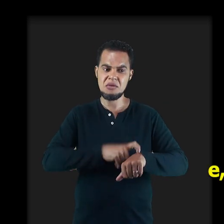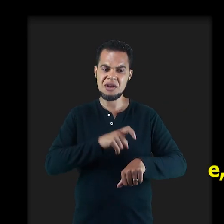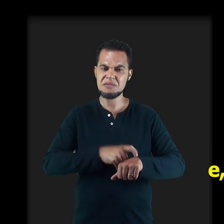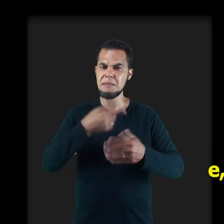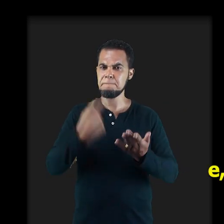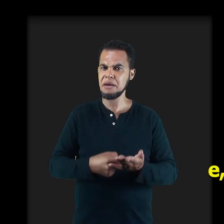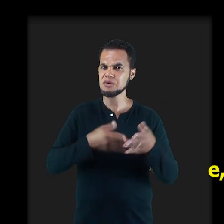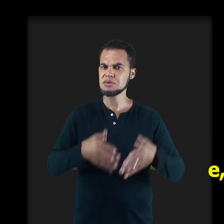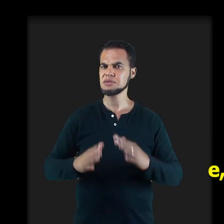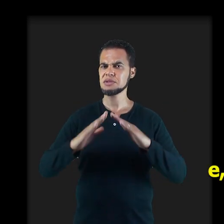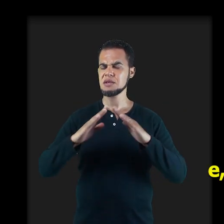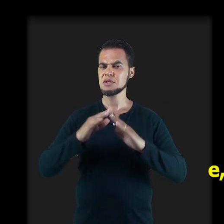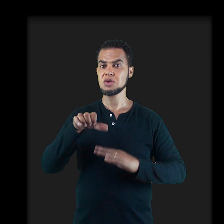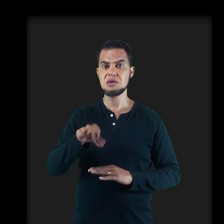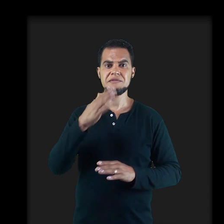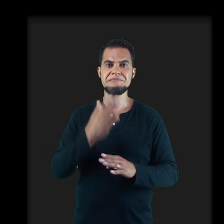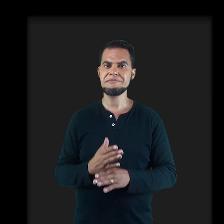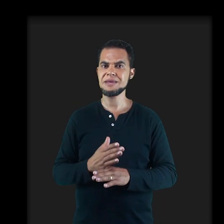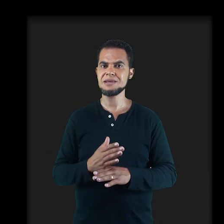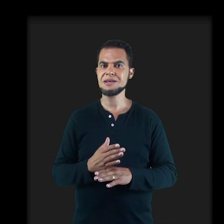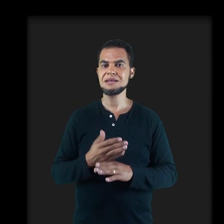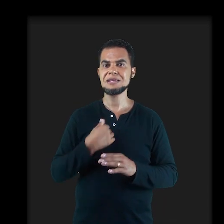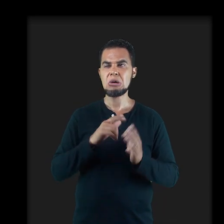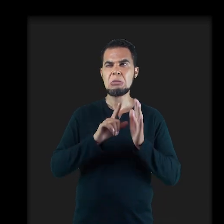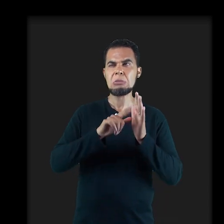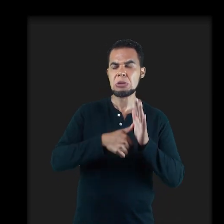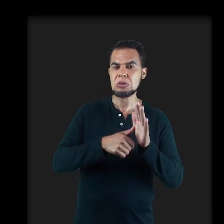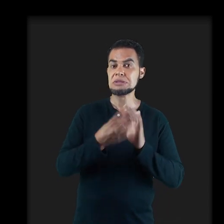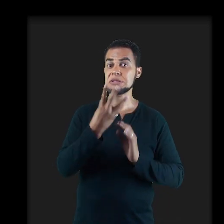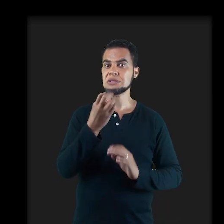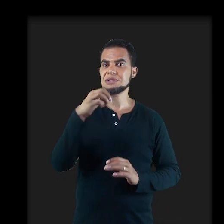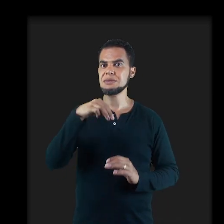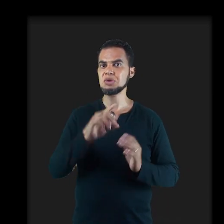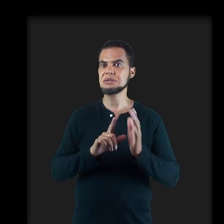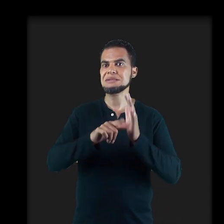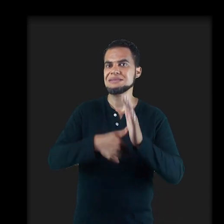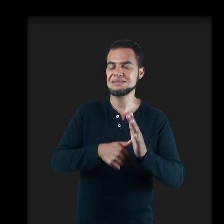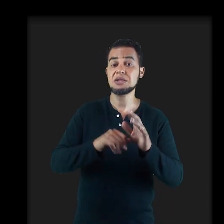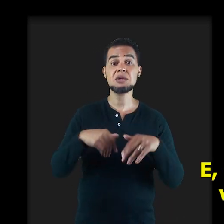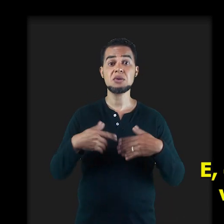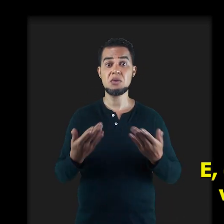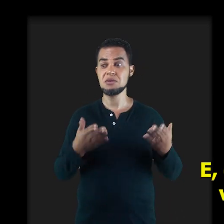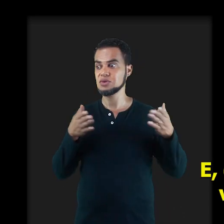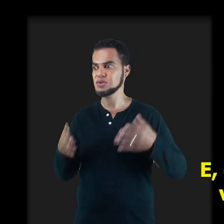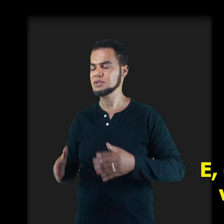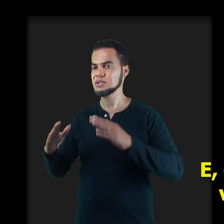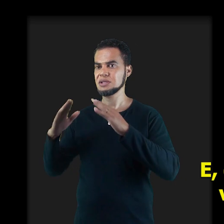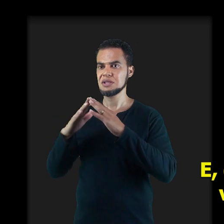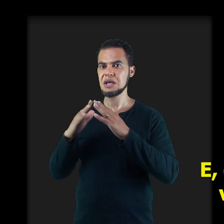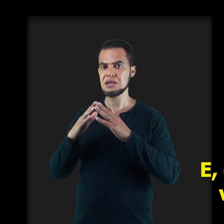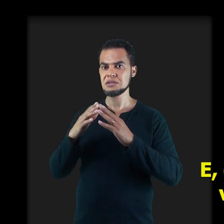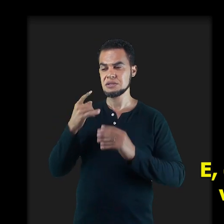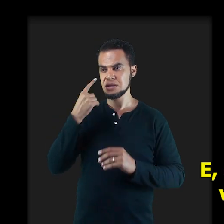para chegar em casa, 9h30. E eu passei alguns minutos, 30 minutos a mais. E quando eu